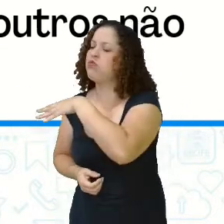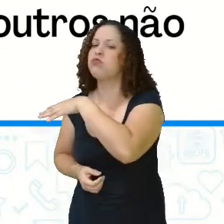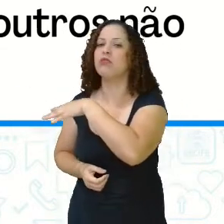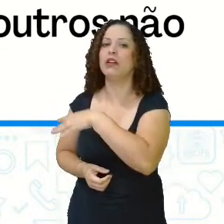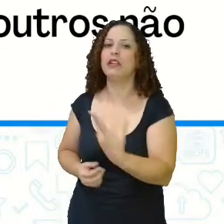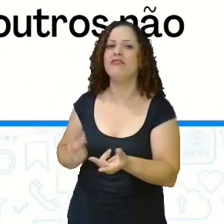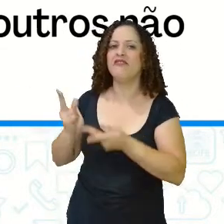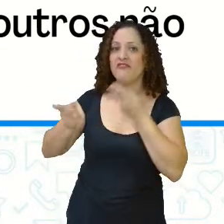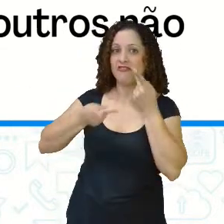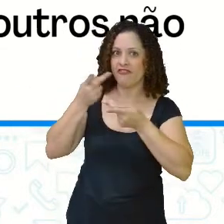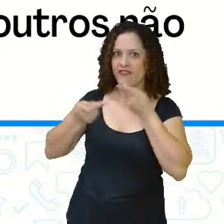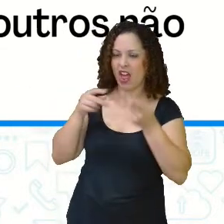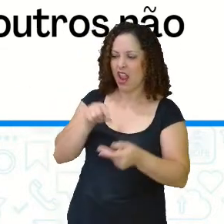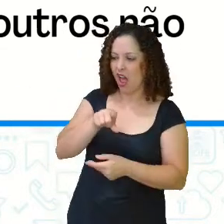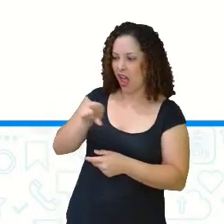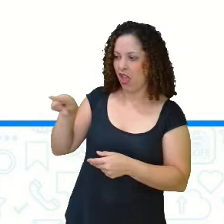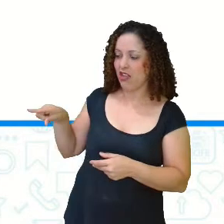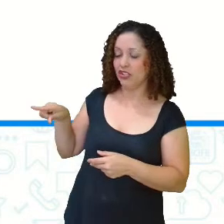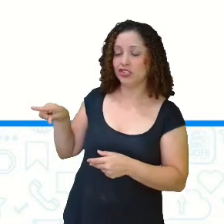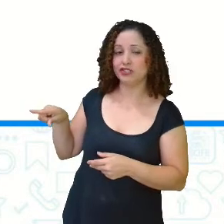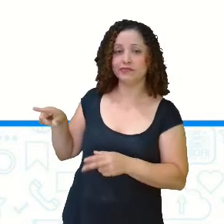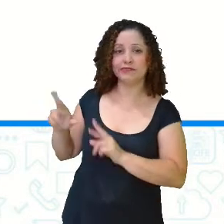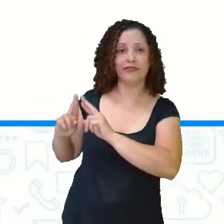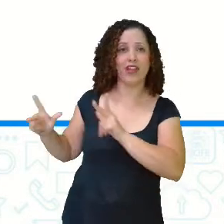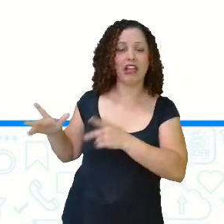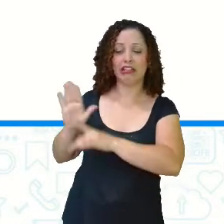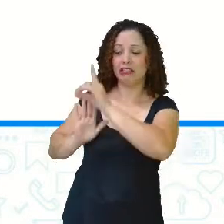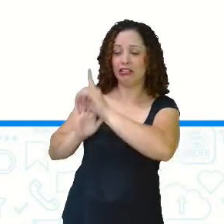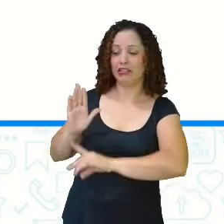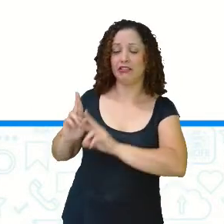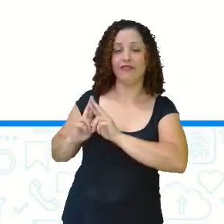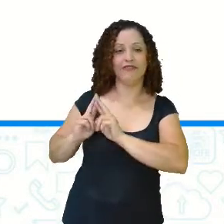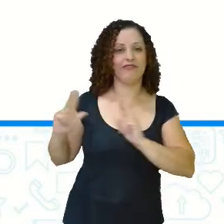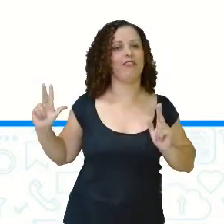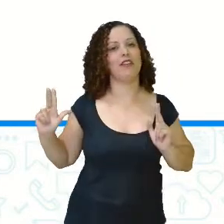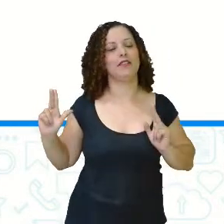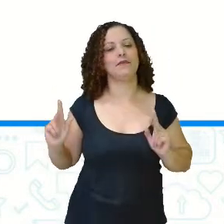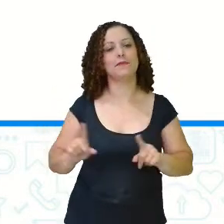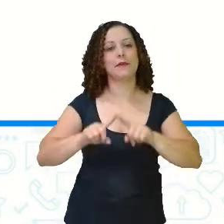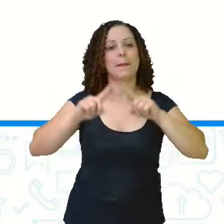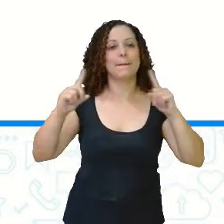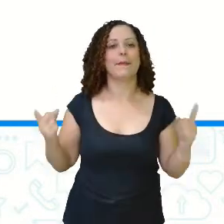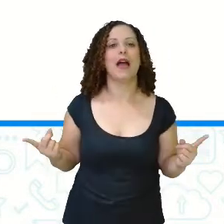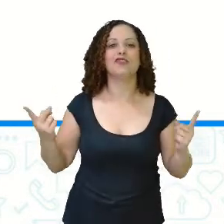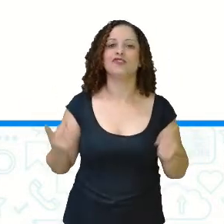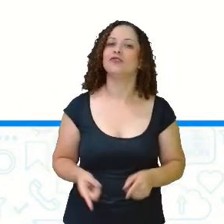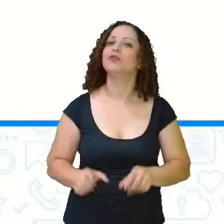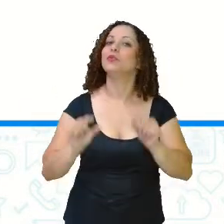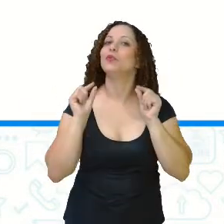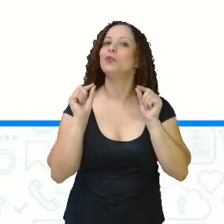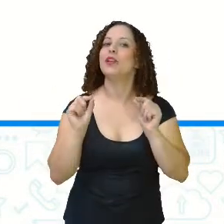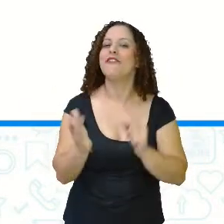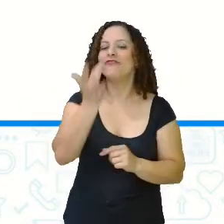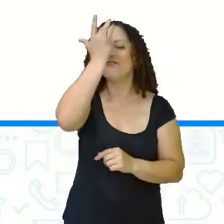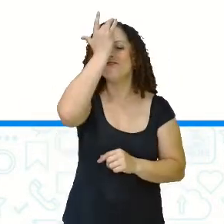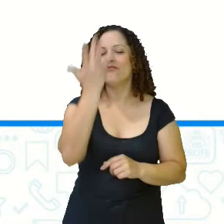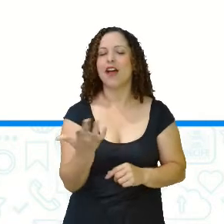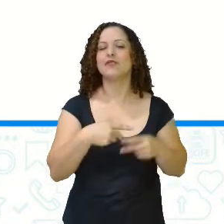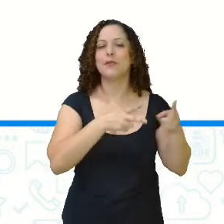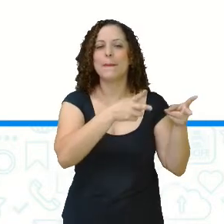que os outros não têm os mesmos direitos. Mas é fácil perceber que uma